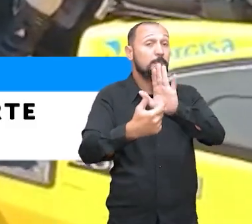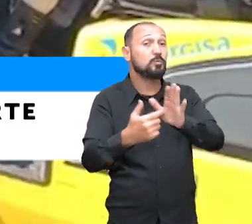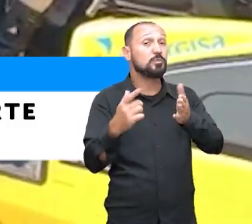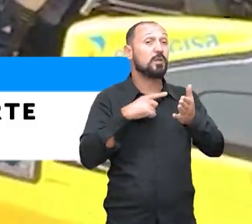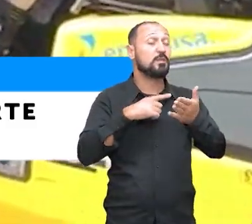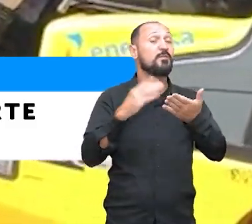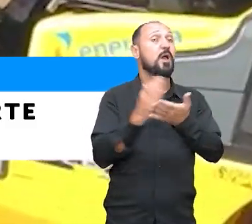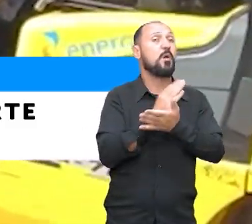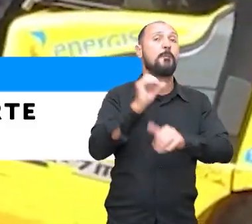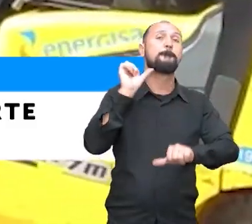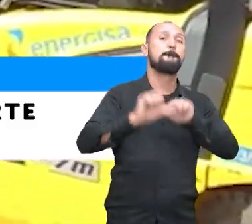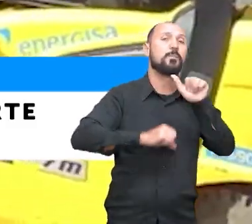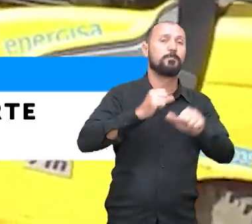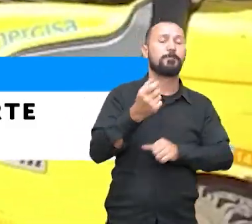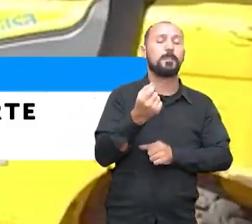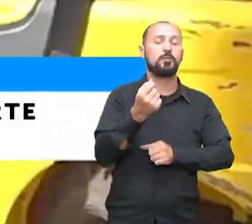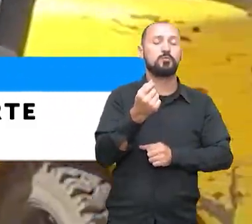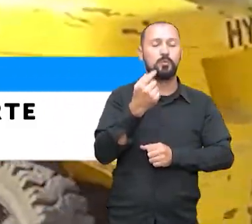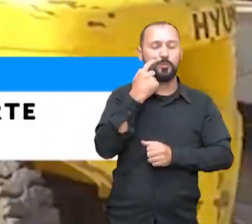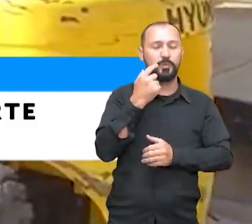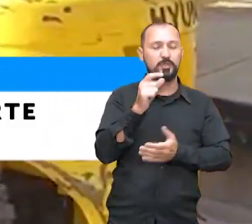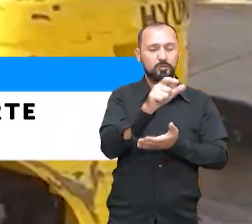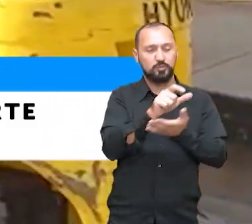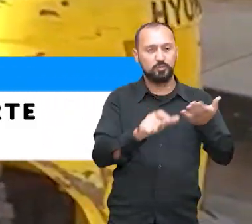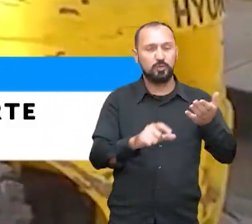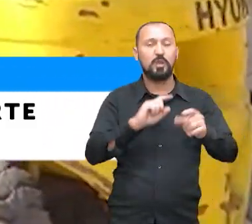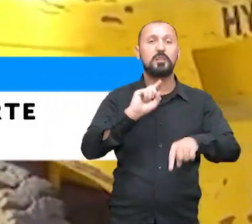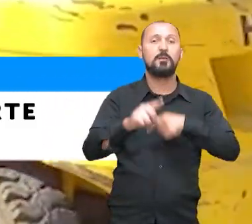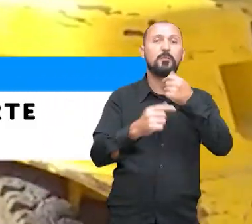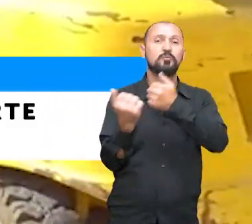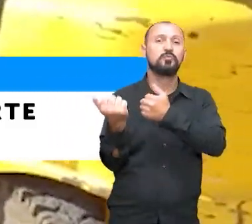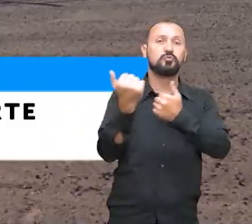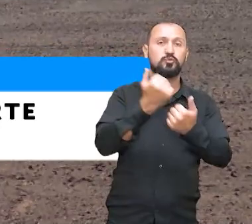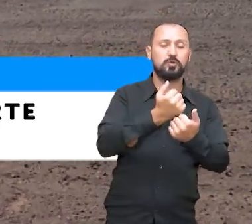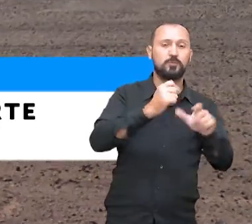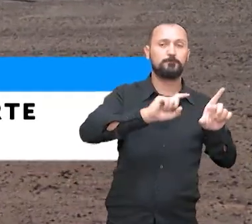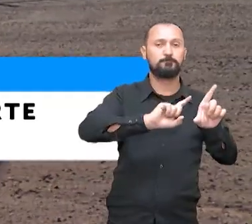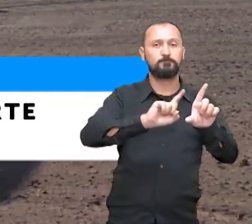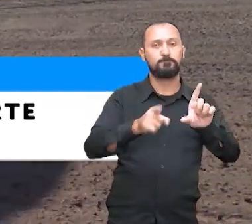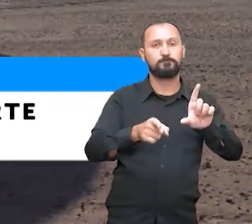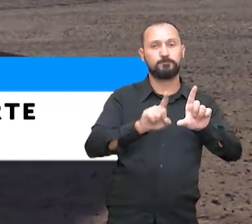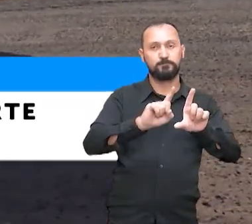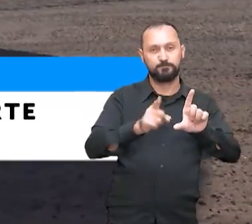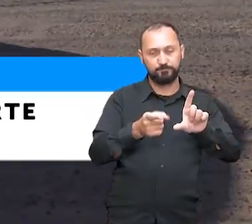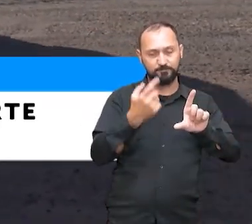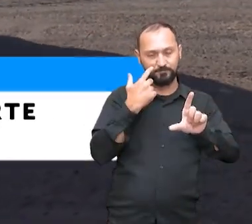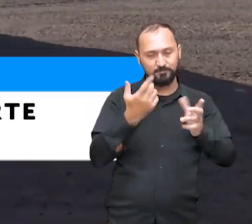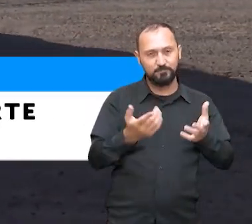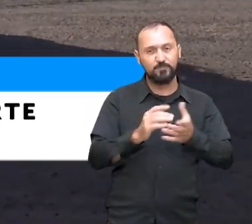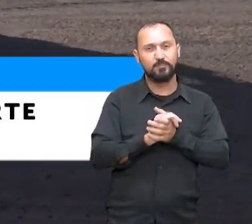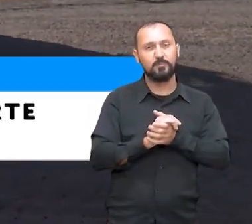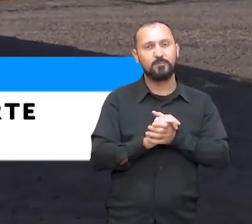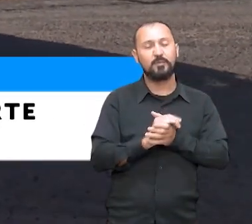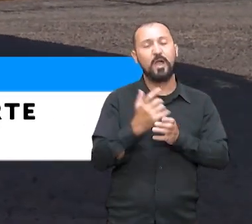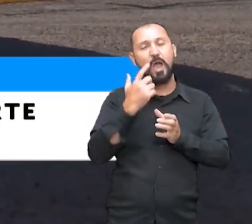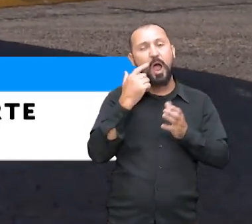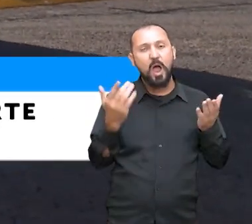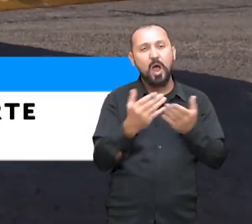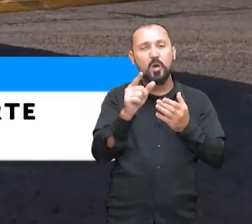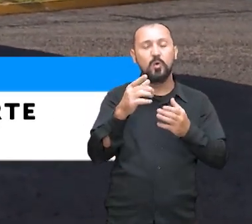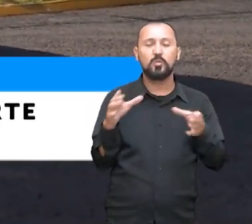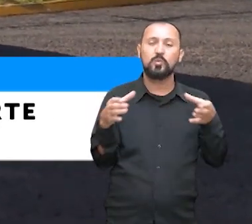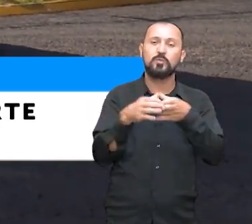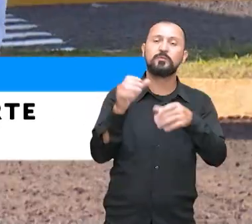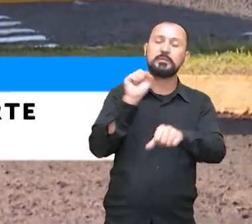que constataram alterações nos valores das faturas após a substituição de medidores de energia. Agora,